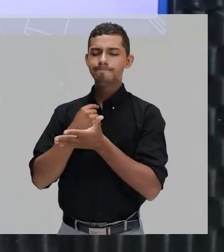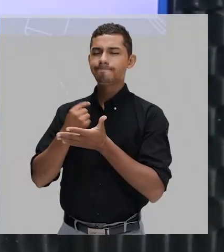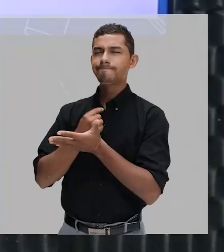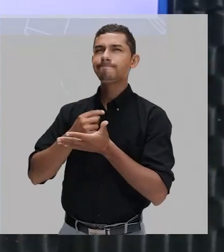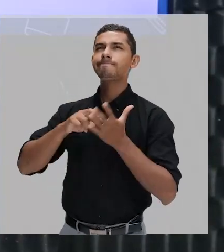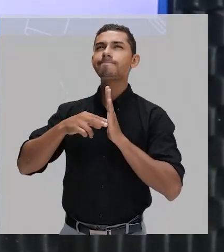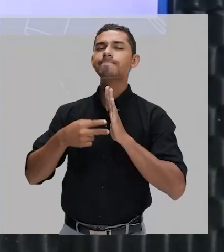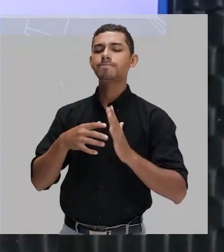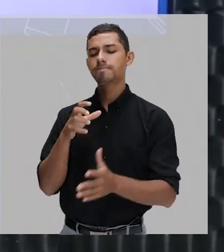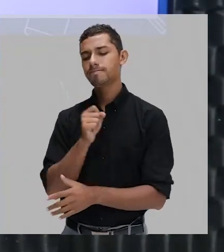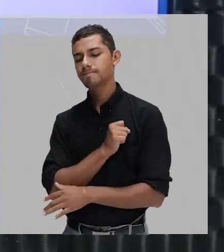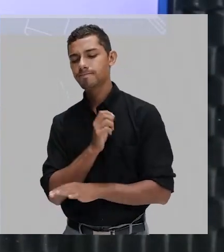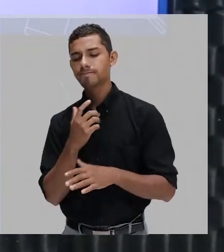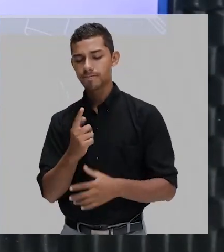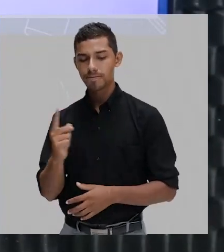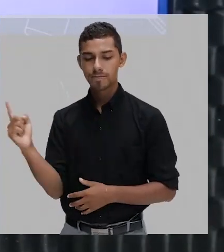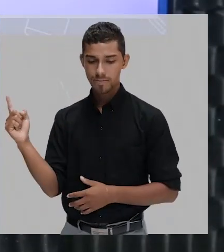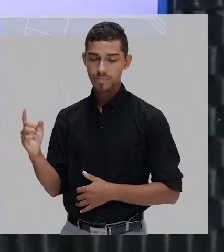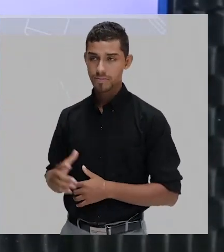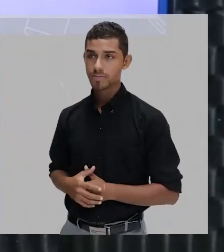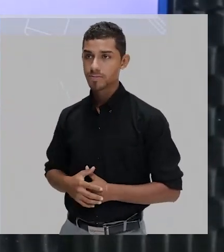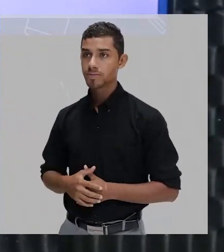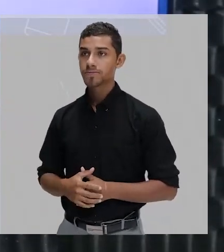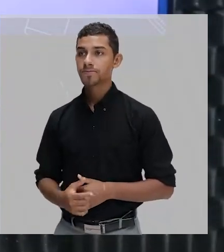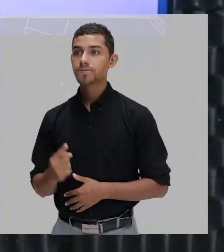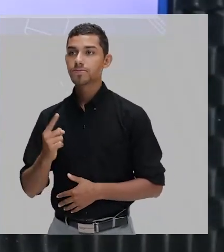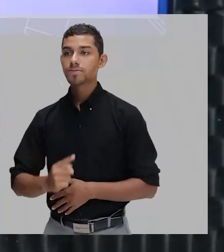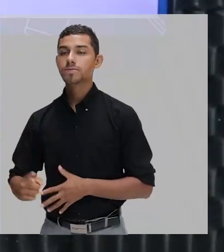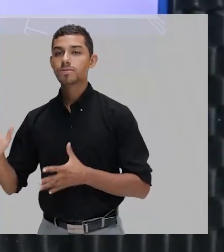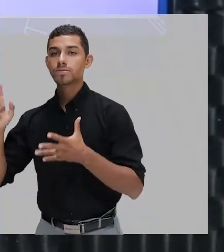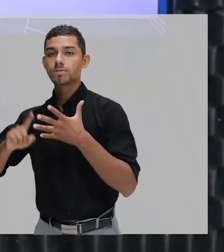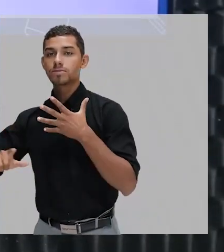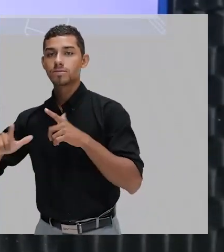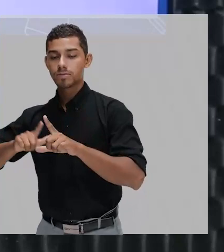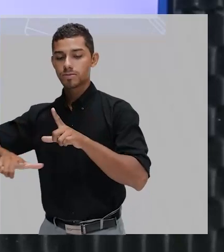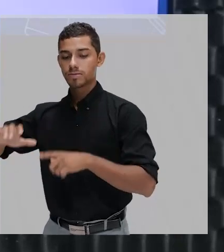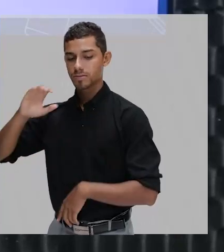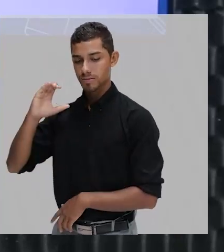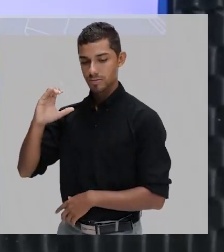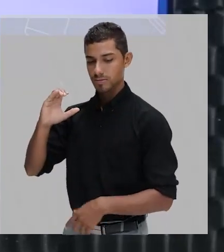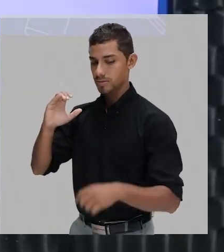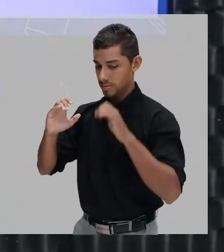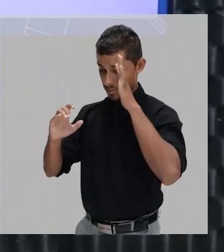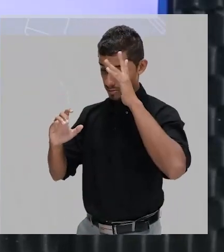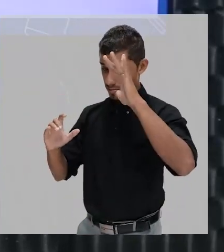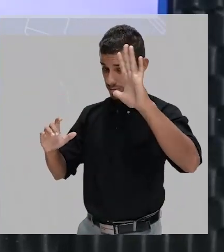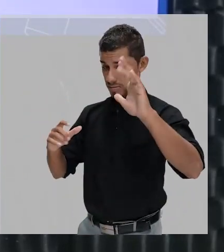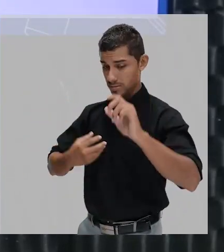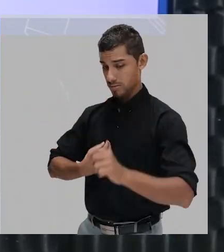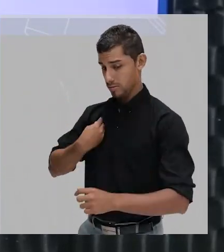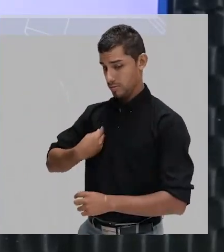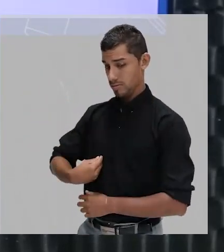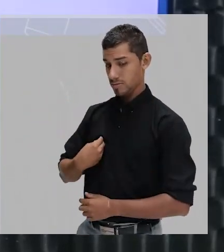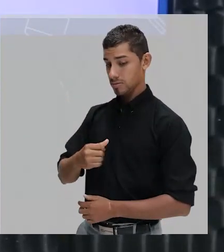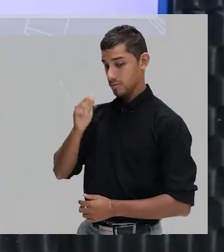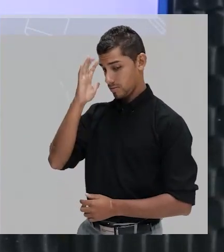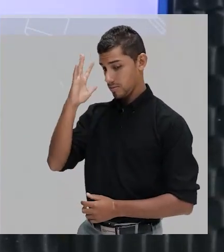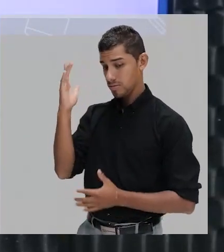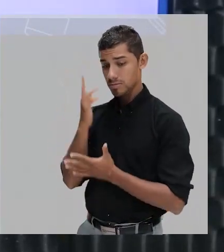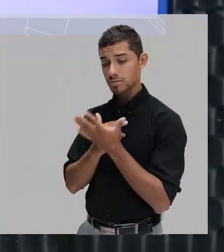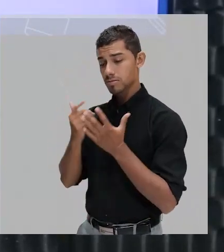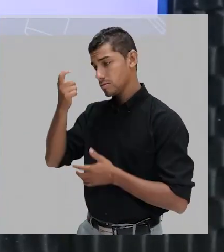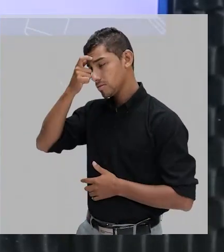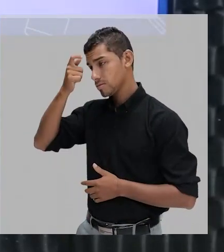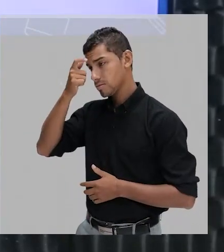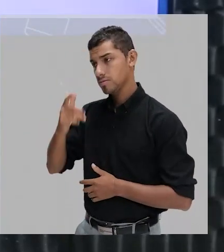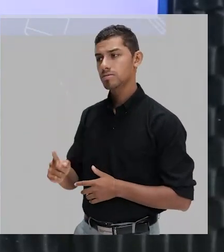verdade, já está ali, né, grifado de vermelho para vocês, destacado de vermelho, que seria o quê? O sonho da autorrealização desenhado